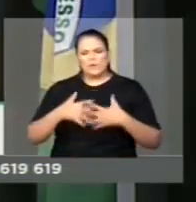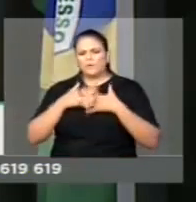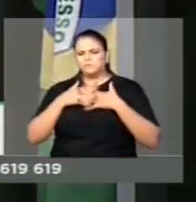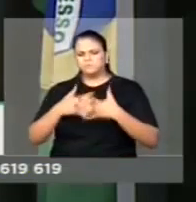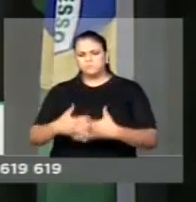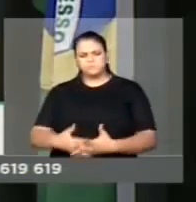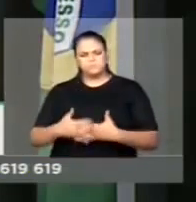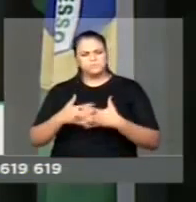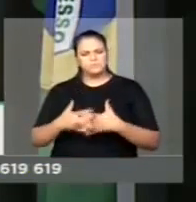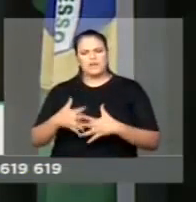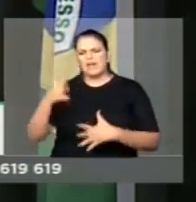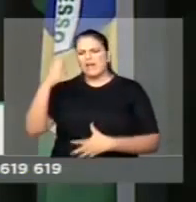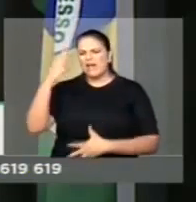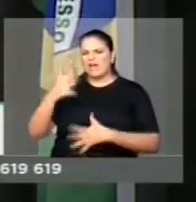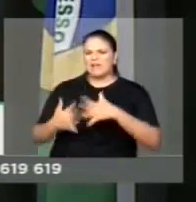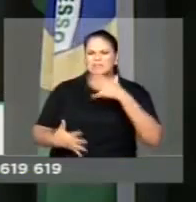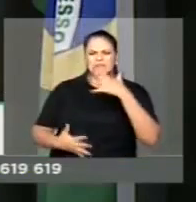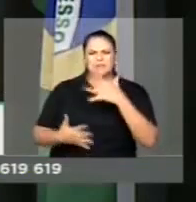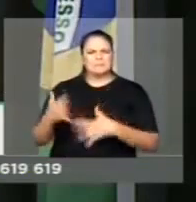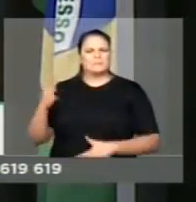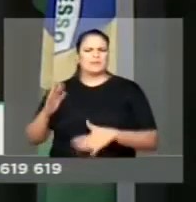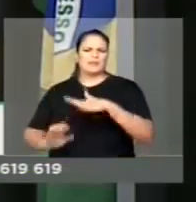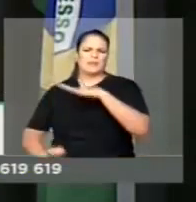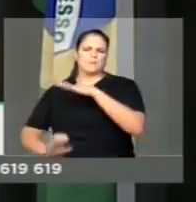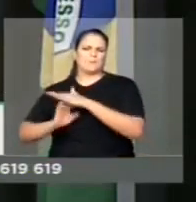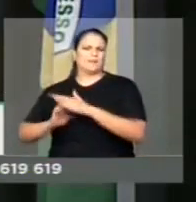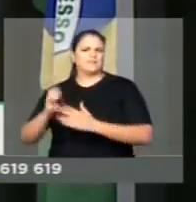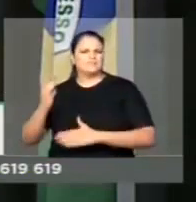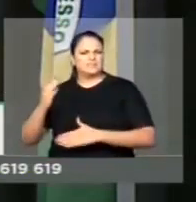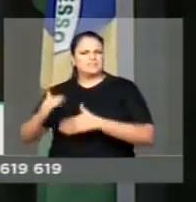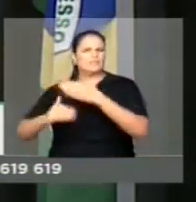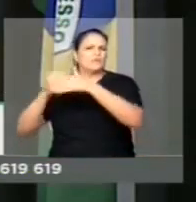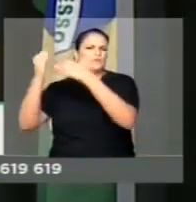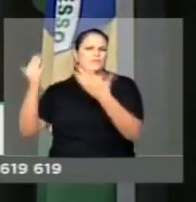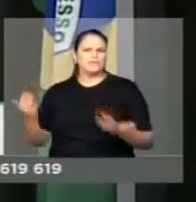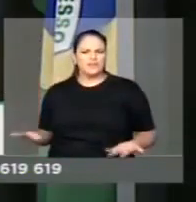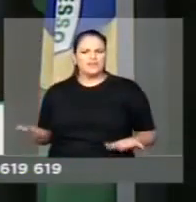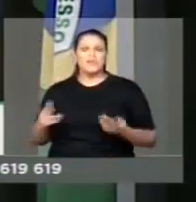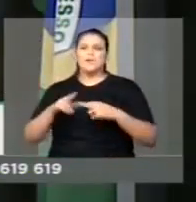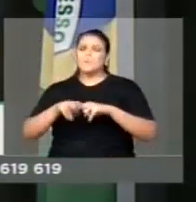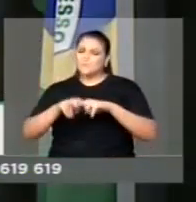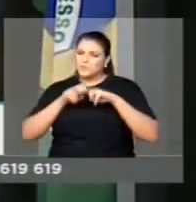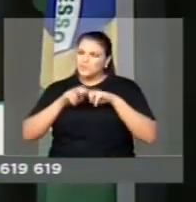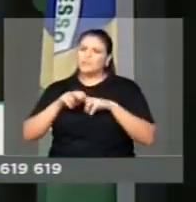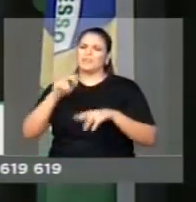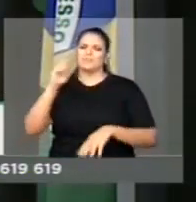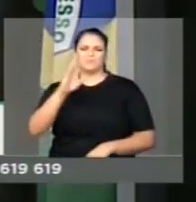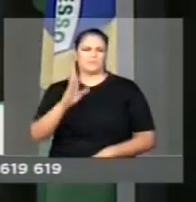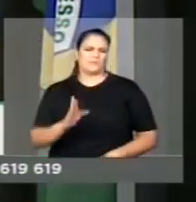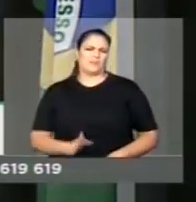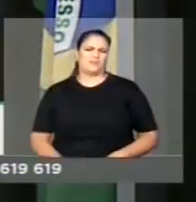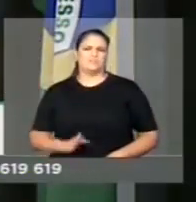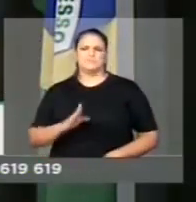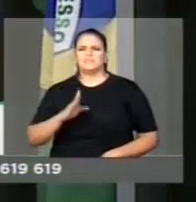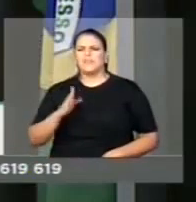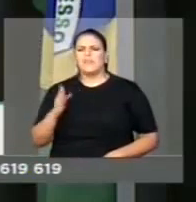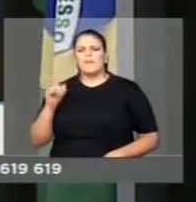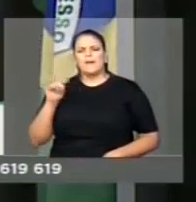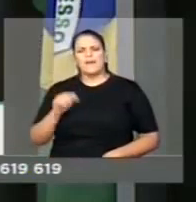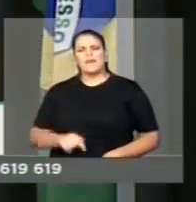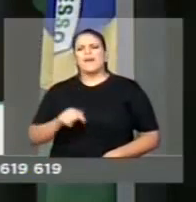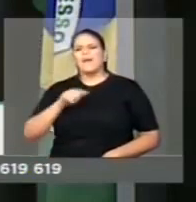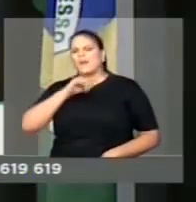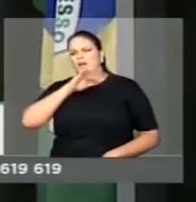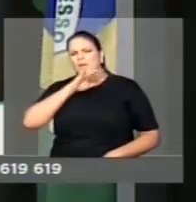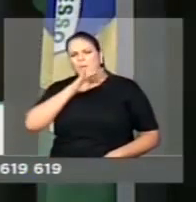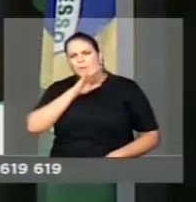e empregos, impedindo o crescimento econômico. Não é por acaso que o Brasil sustenta o vergonhoso título de campeão